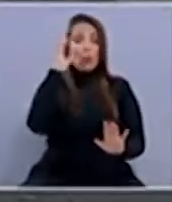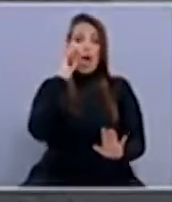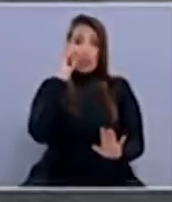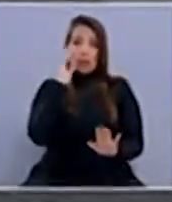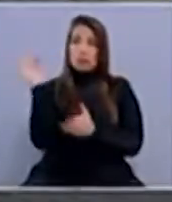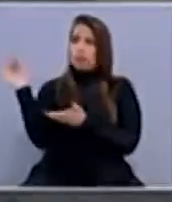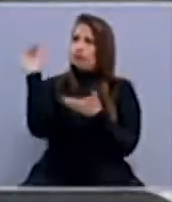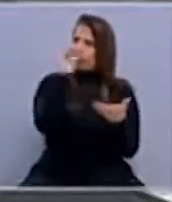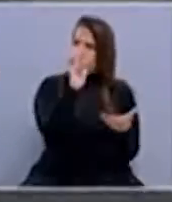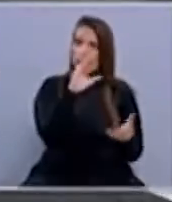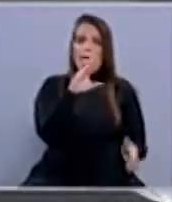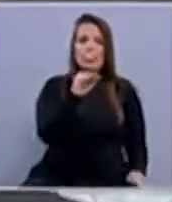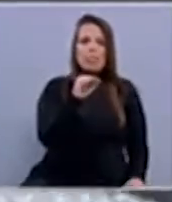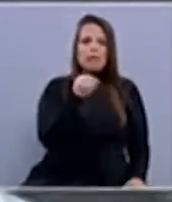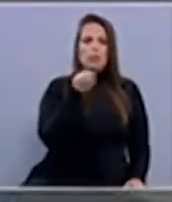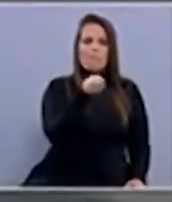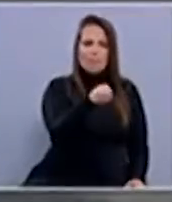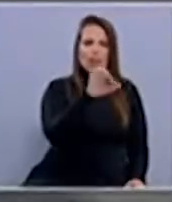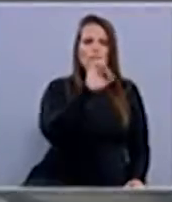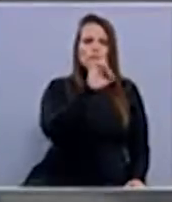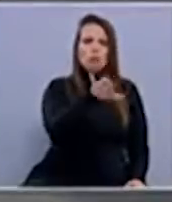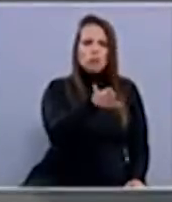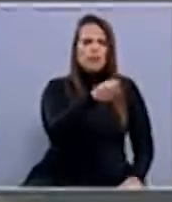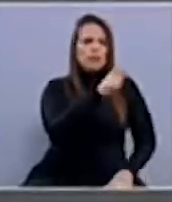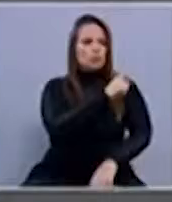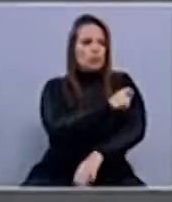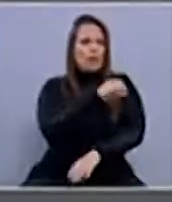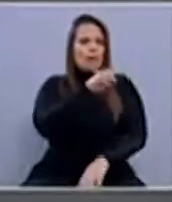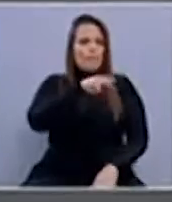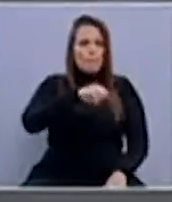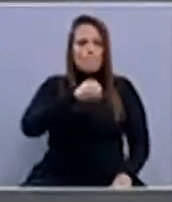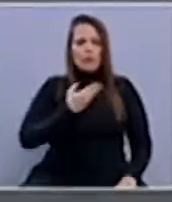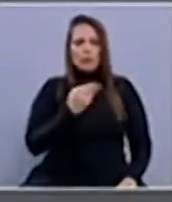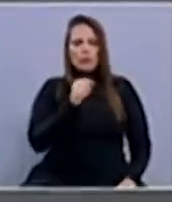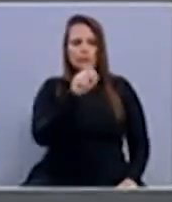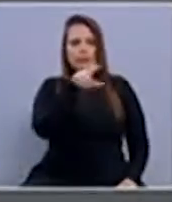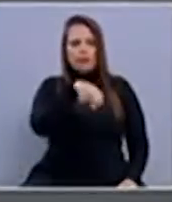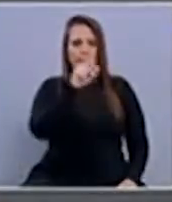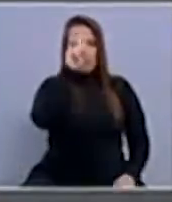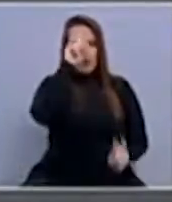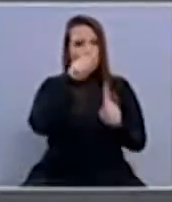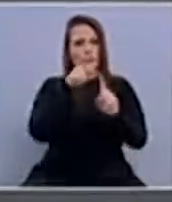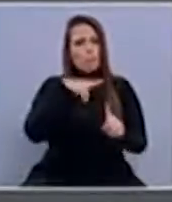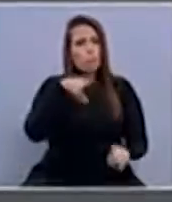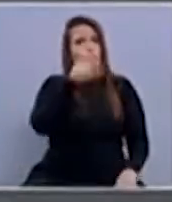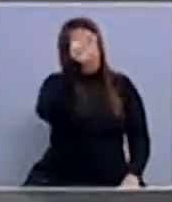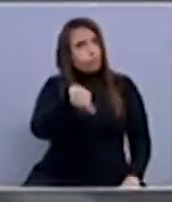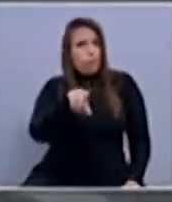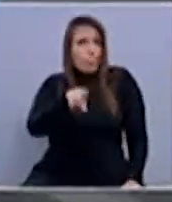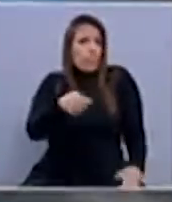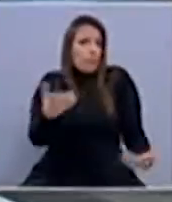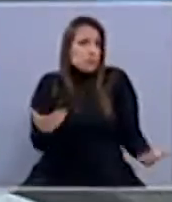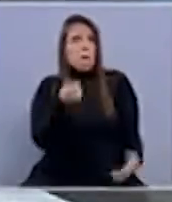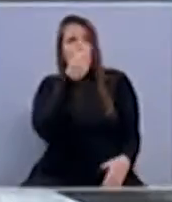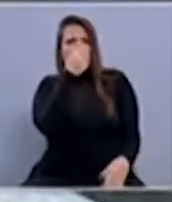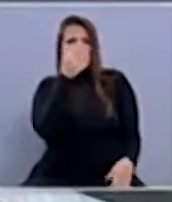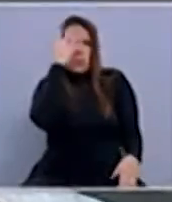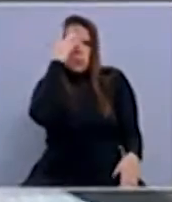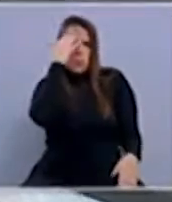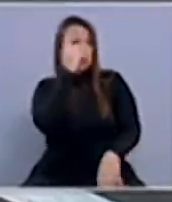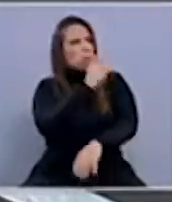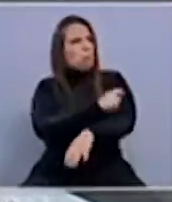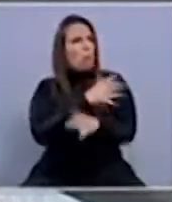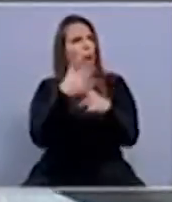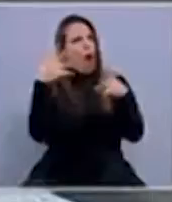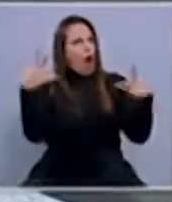tinham chegado 10.800 doses da Moderna, destinadas também ao continente. À primeira vista, o número de doses pode